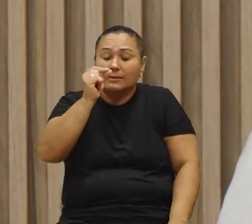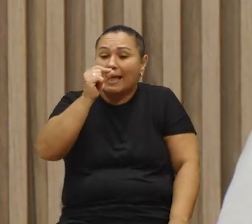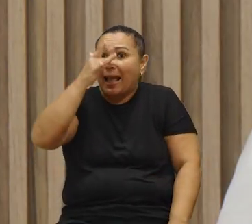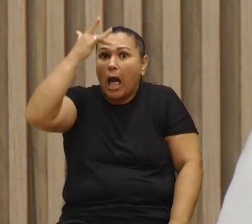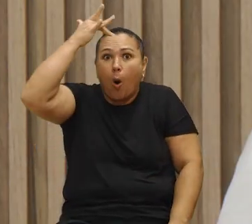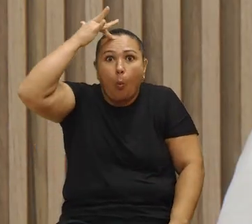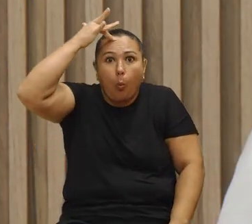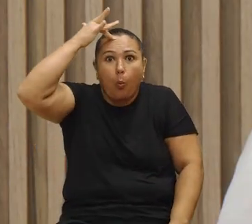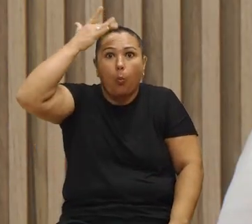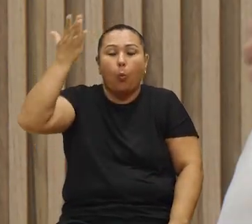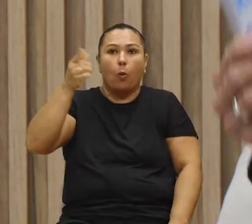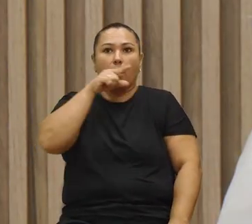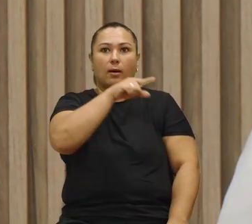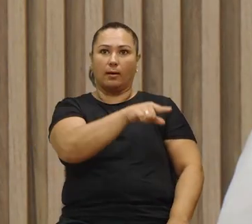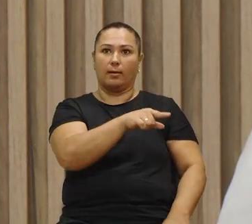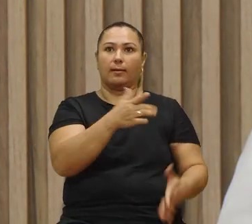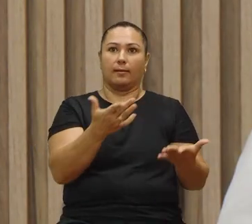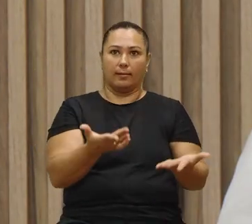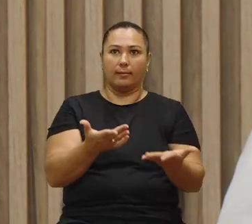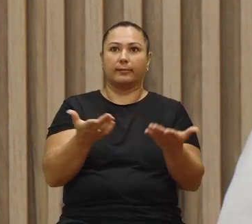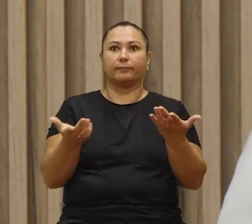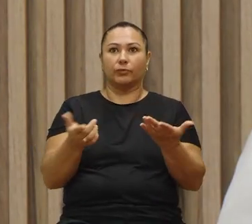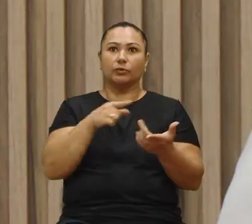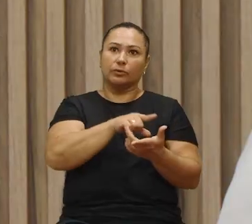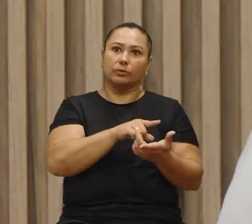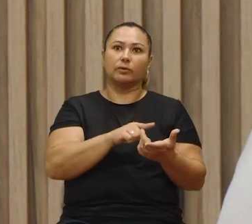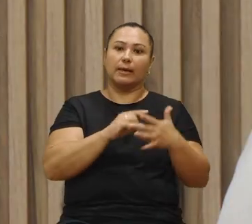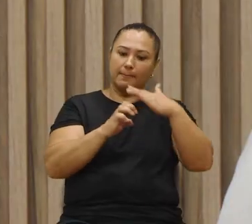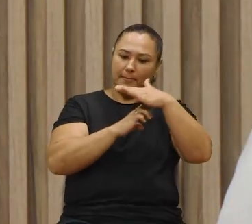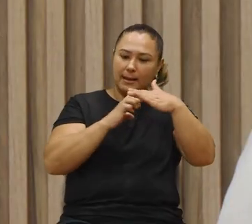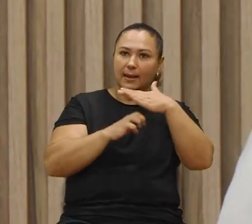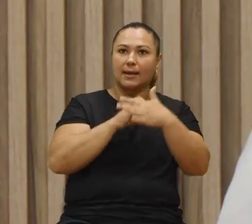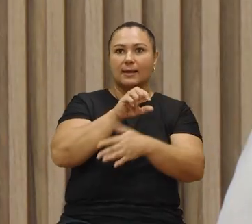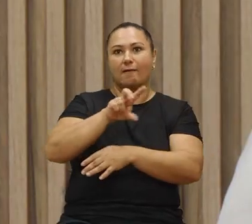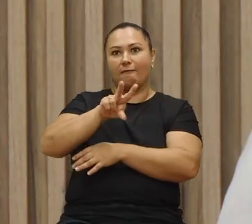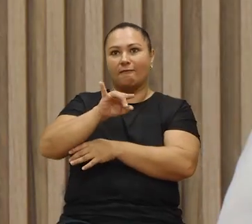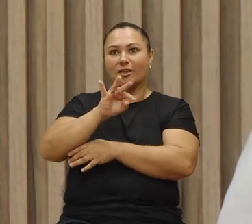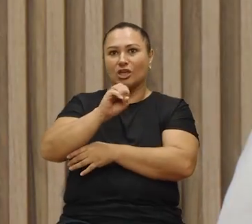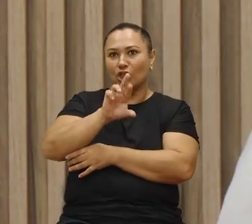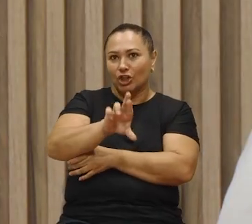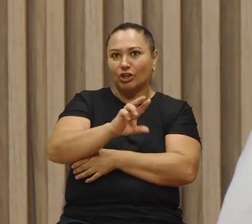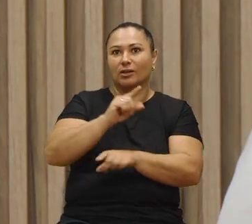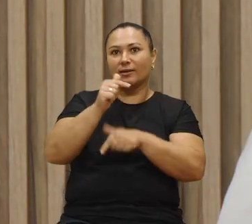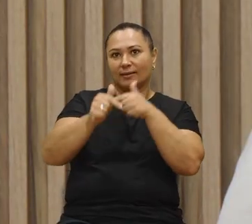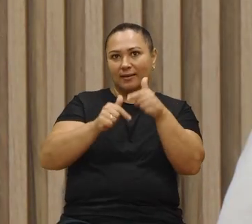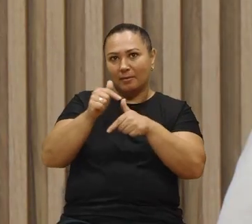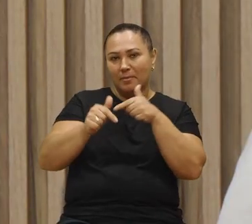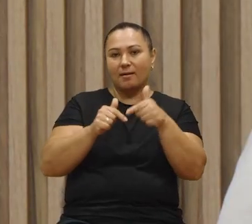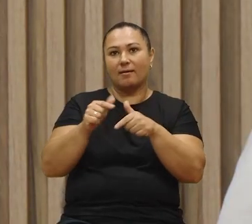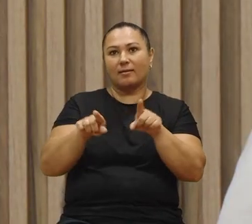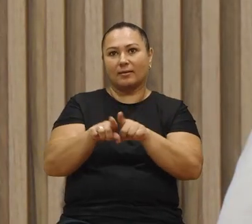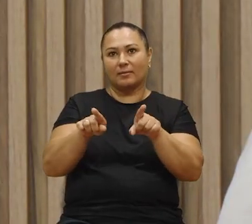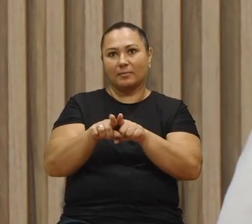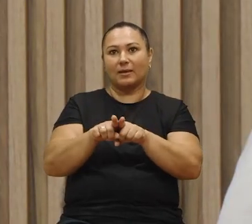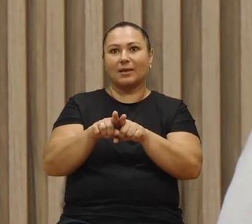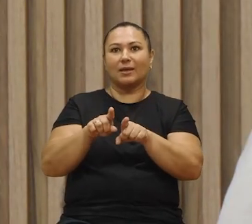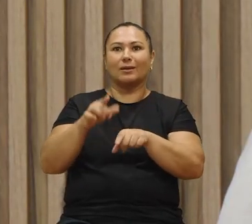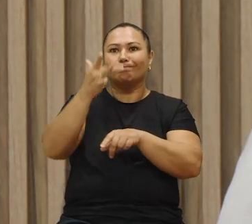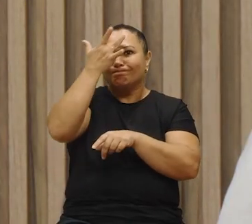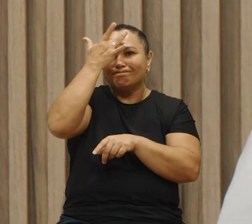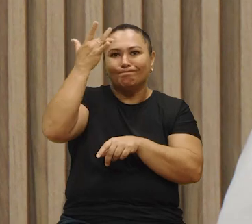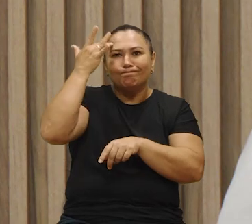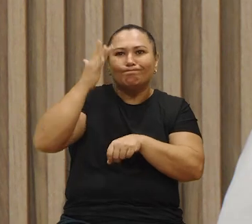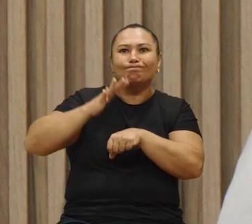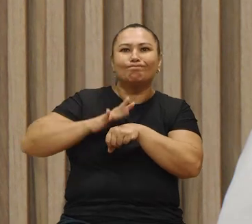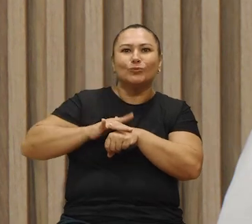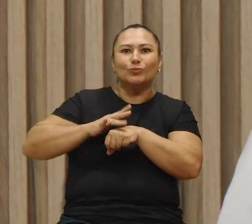Vitor, psicanalista, né, dono de uma empresa que trabalha sobre a questão da saúde mental, o Marcílio comentou sobre a